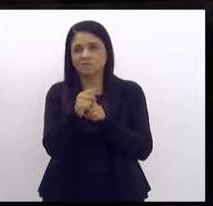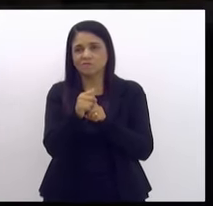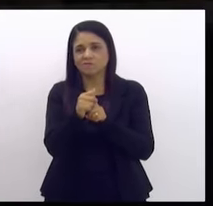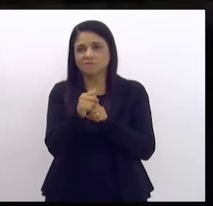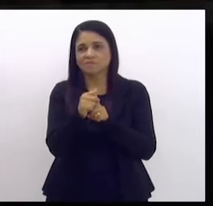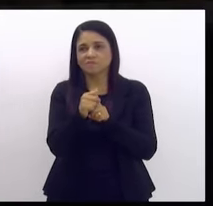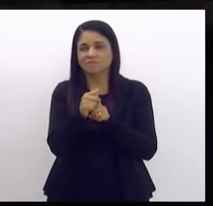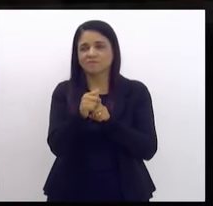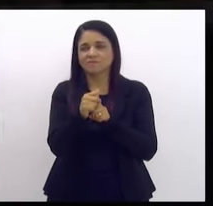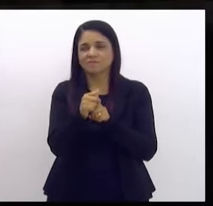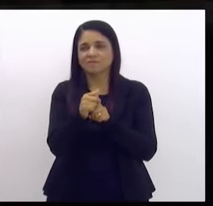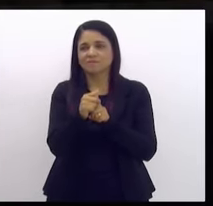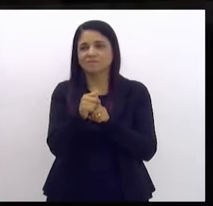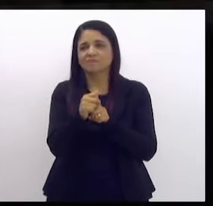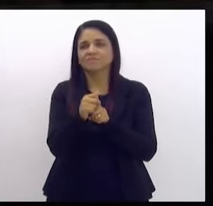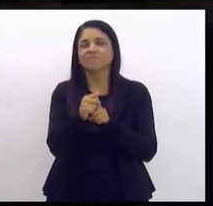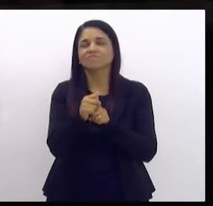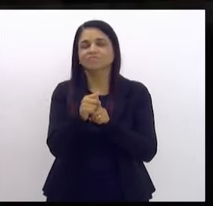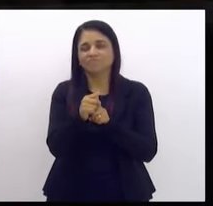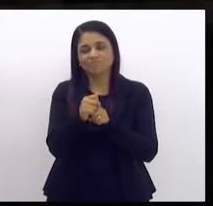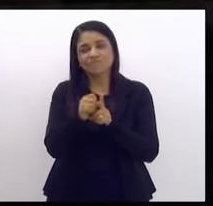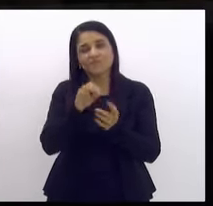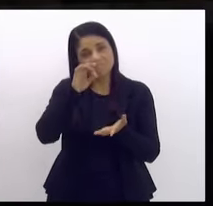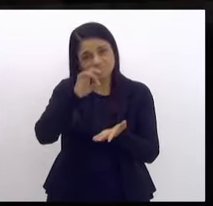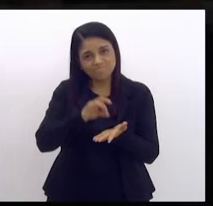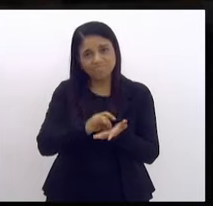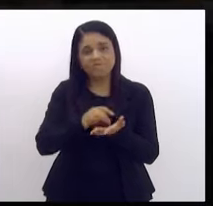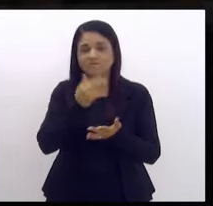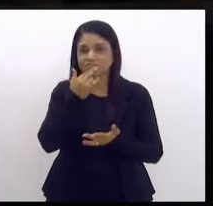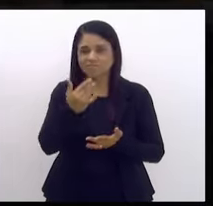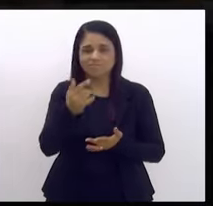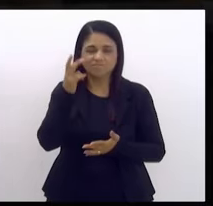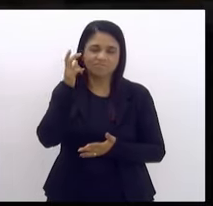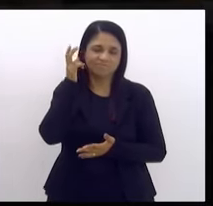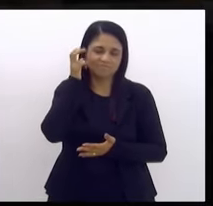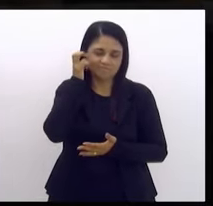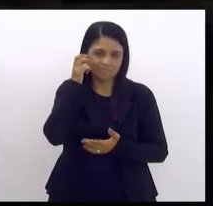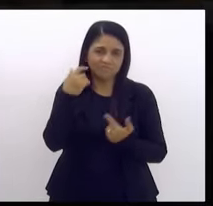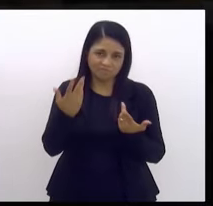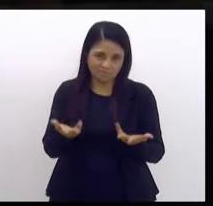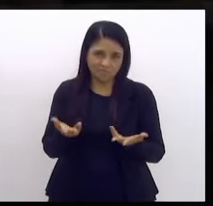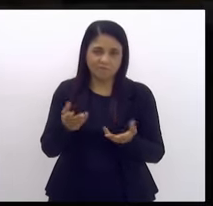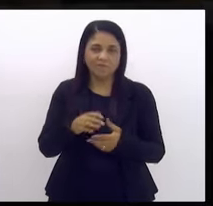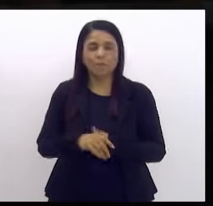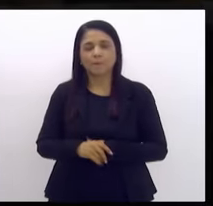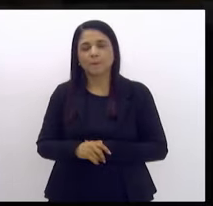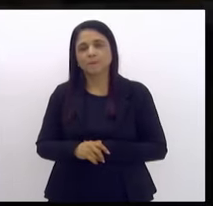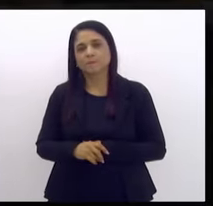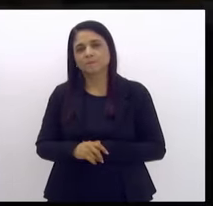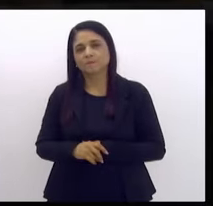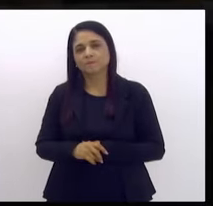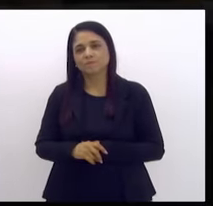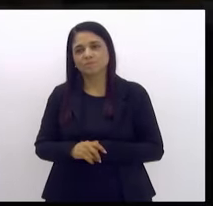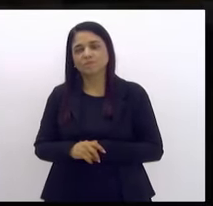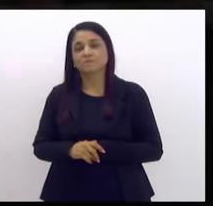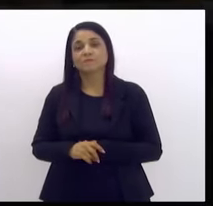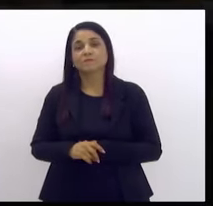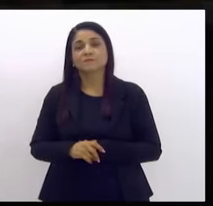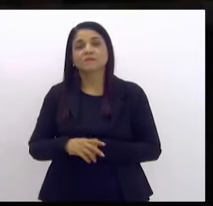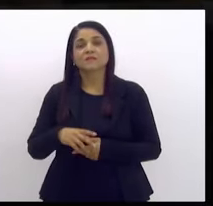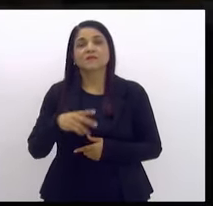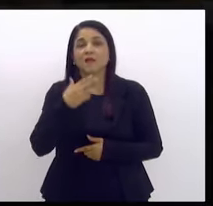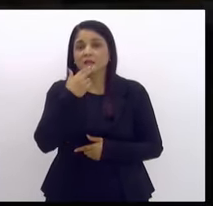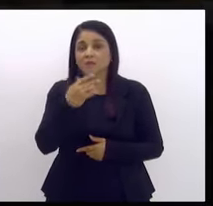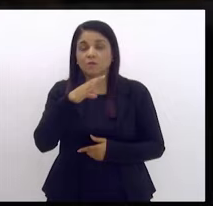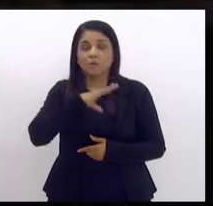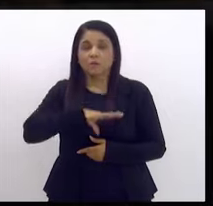se compõe, a partir da qual a sociedade de falantes ouvintes plenos a compõe. Nesse sentido, nós falamos língua portuguesa. É uma língua